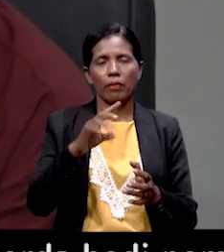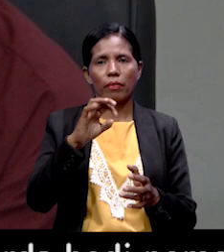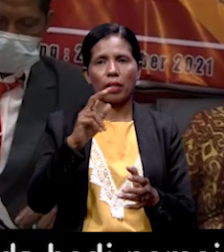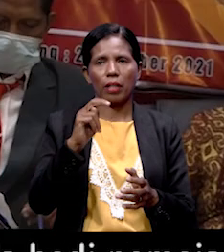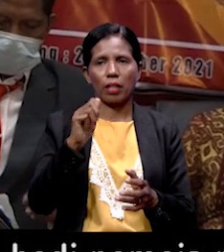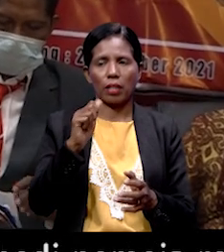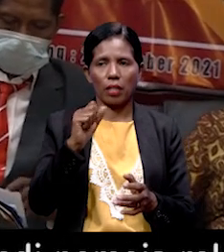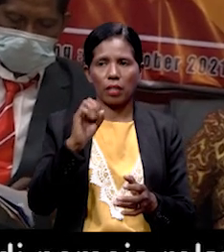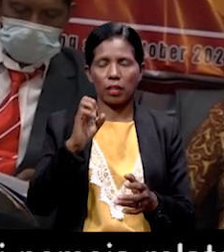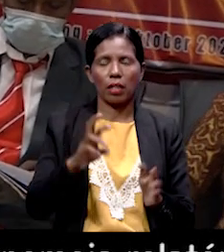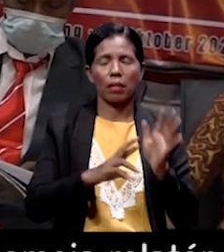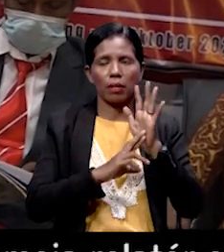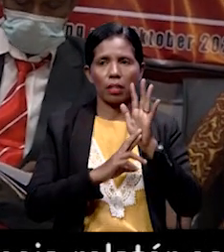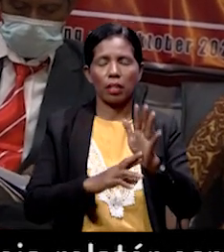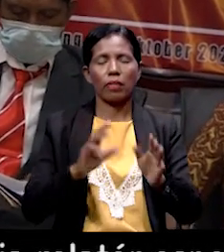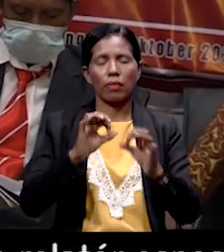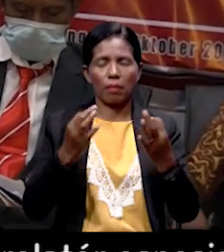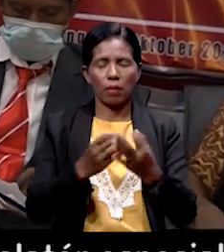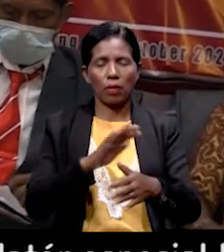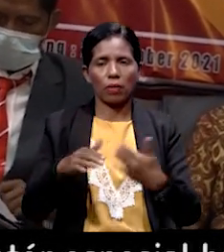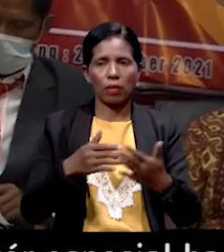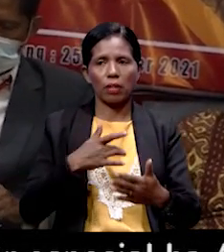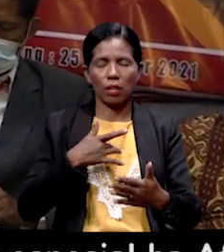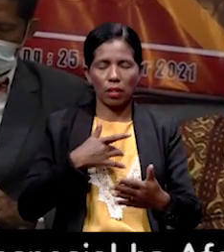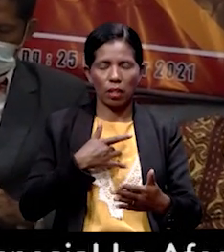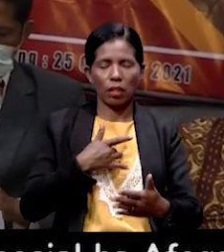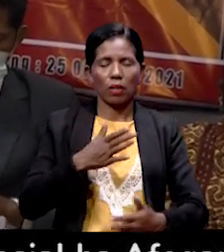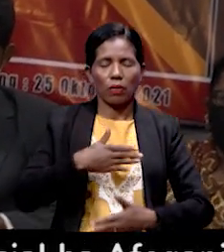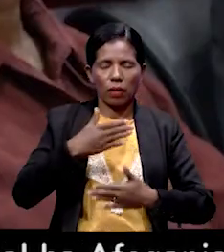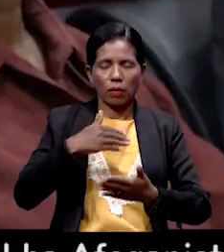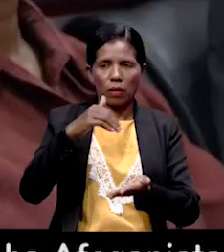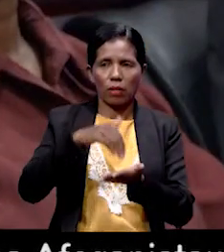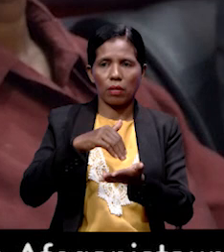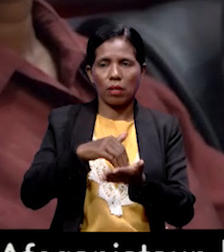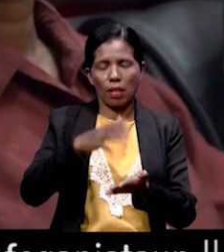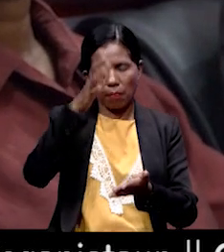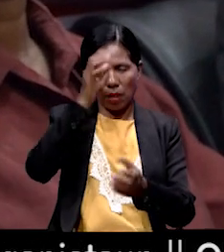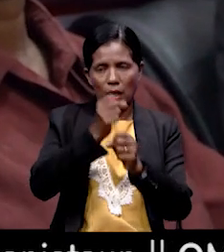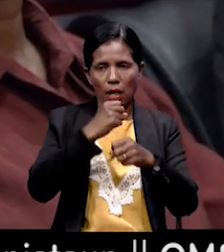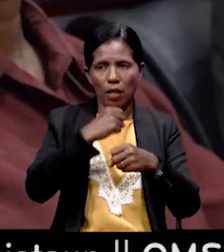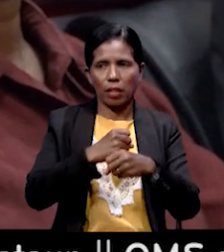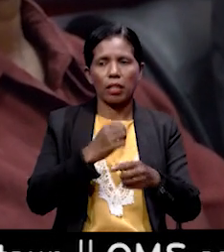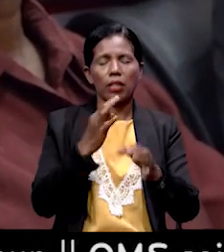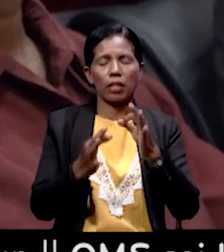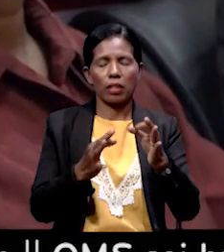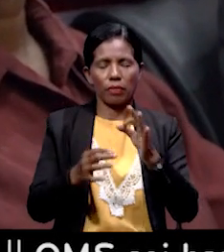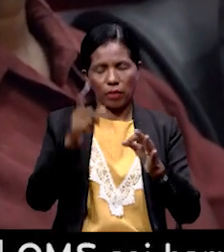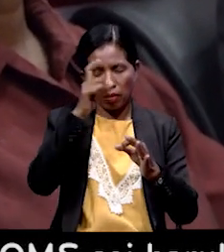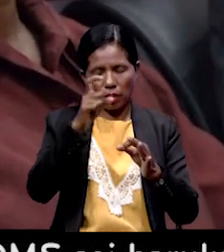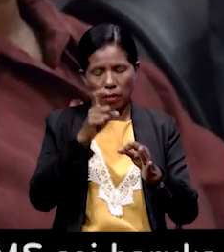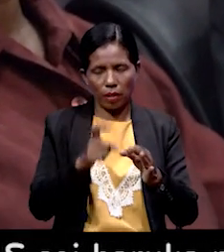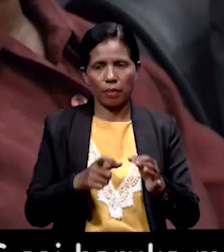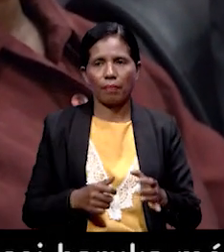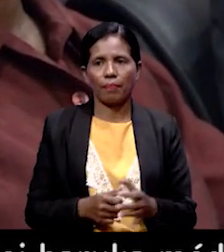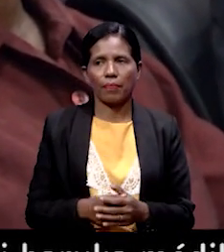representa a família Hotu, sente orgulho ho estudo doutoramento nebe nia aman finaliza ona, mas que ho idade nebe avançado.